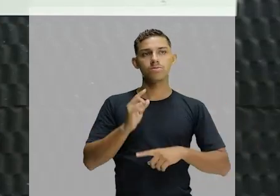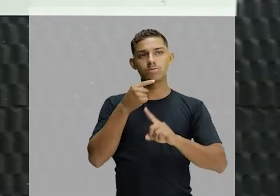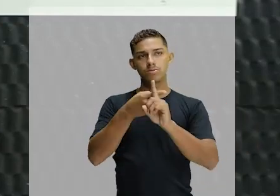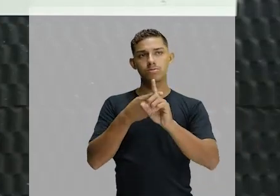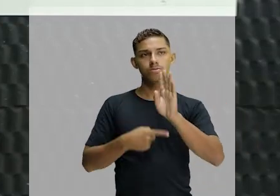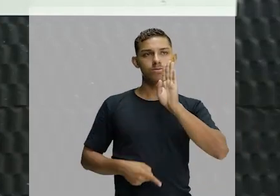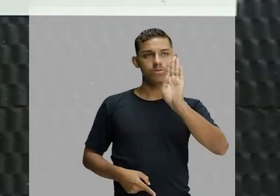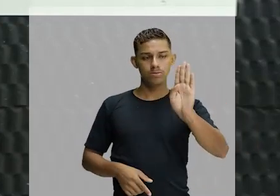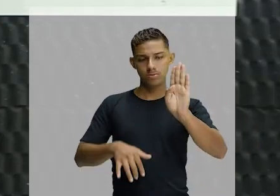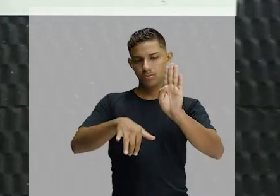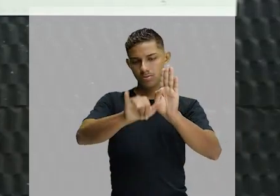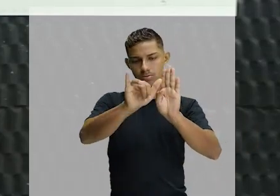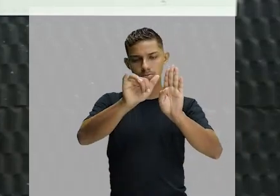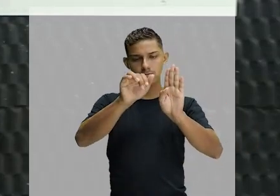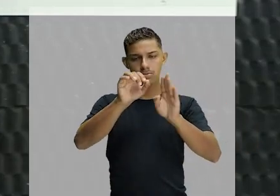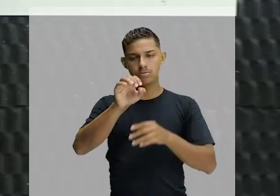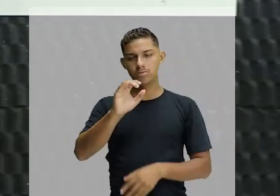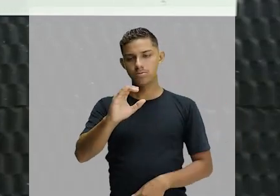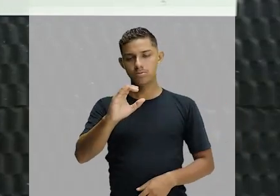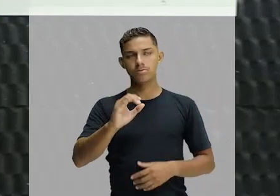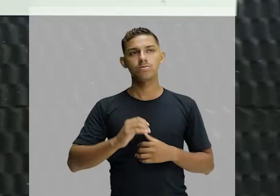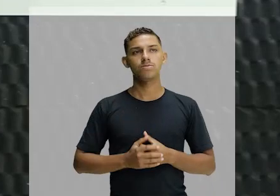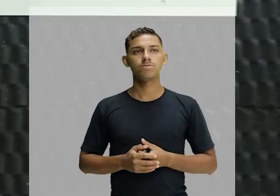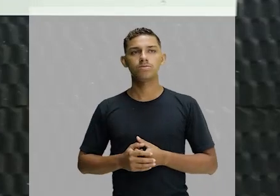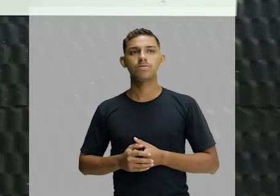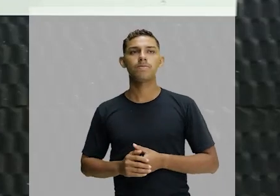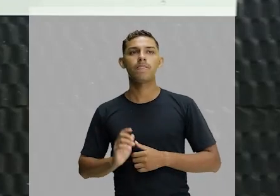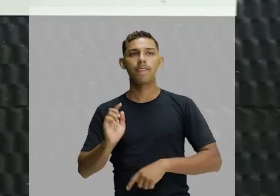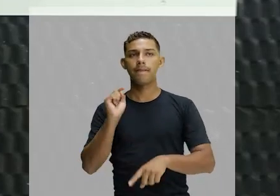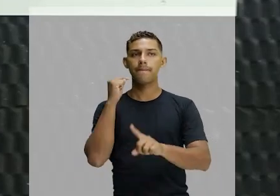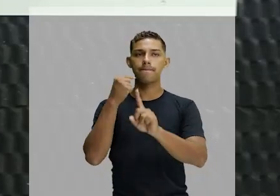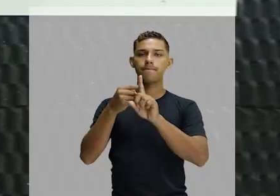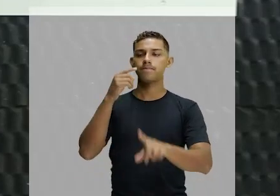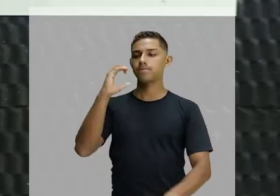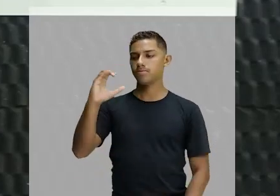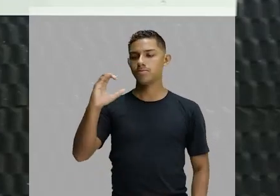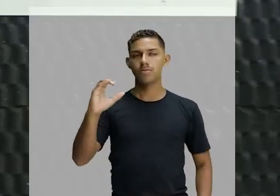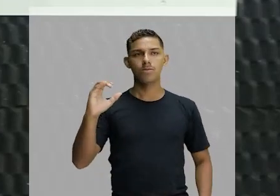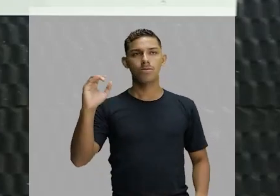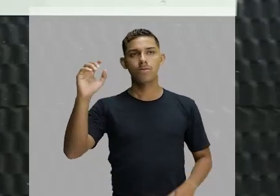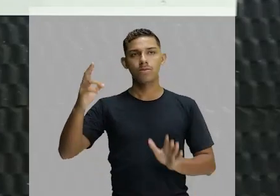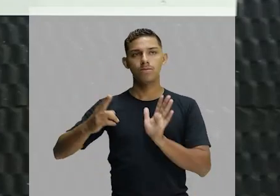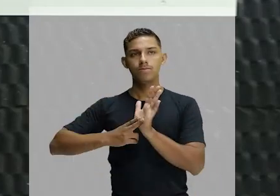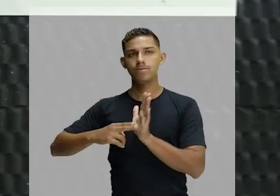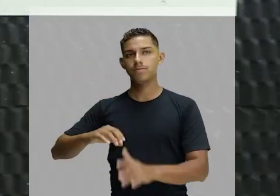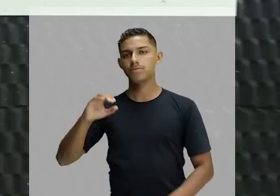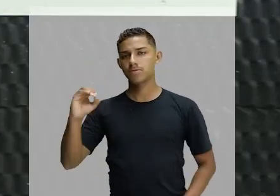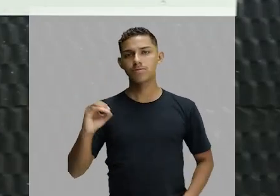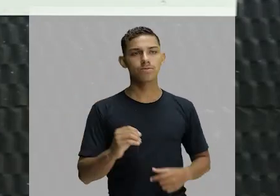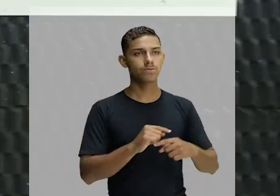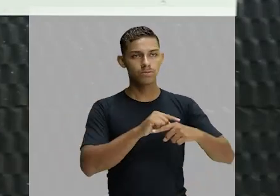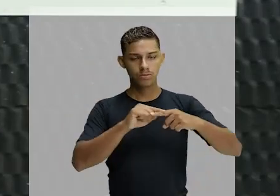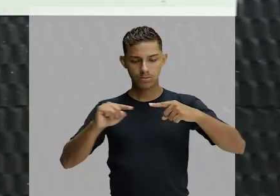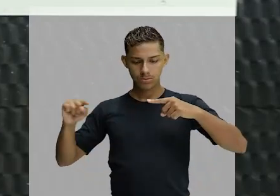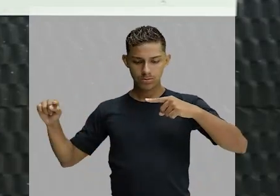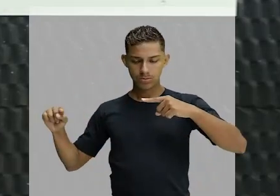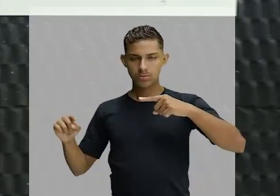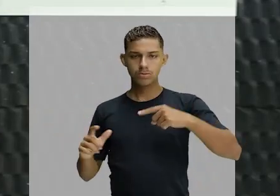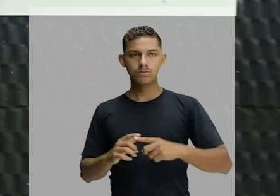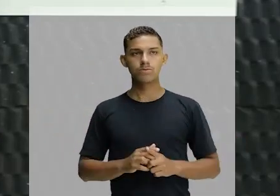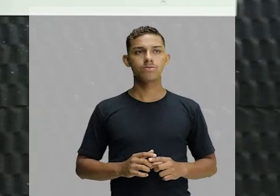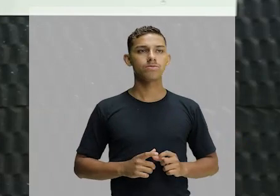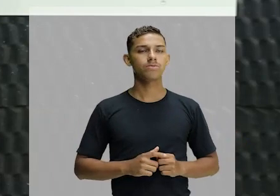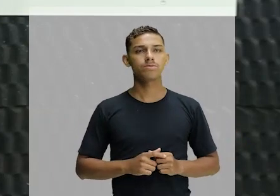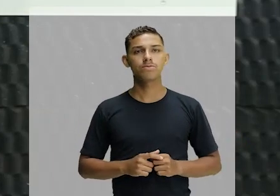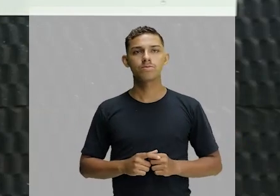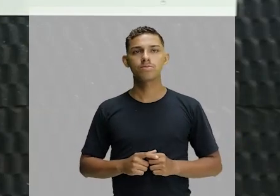B multiplicado pelo Y do ponto C, né, mais o C. Isso aqui dividido